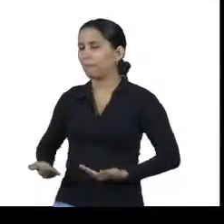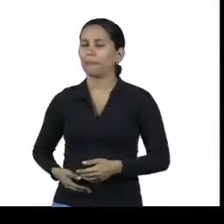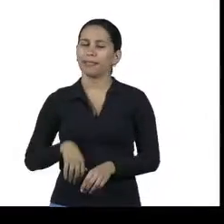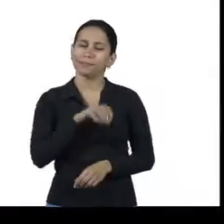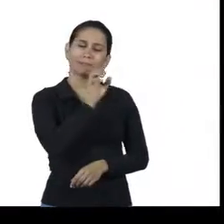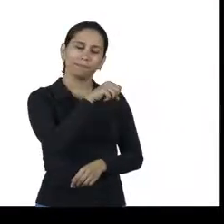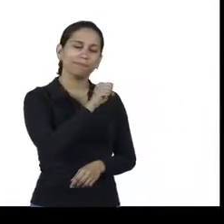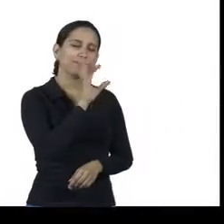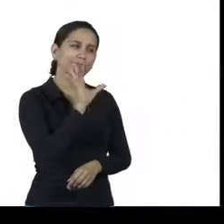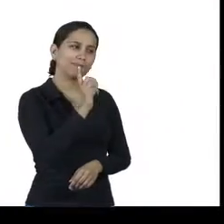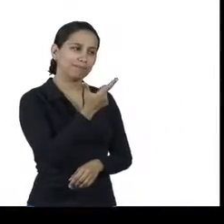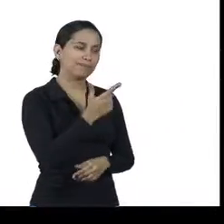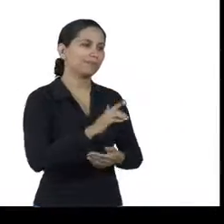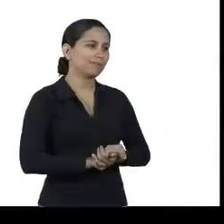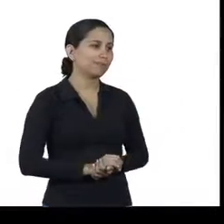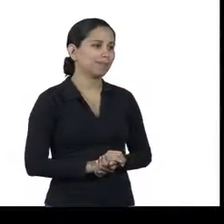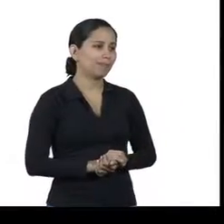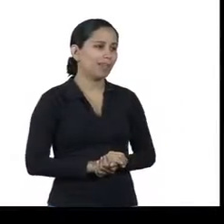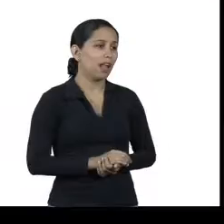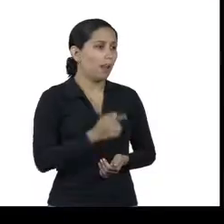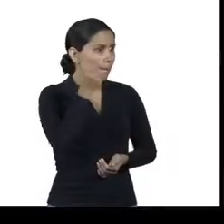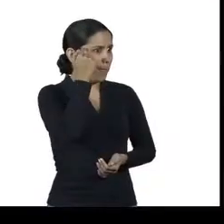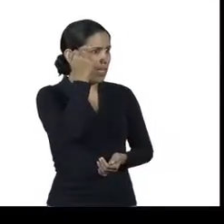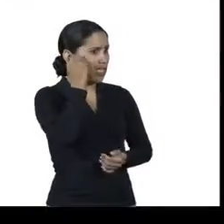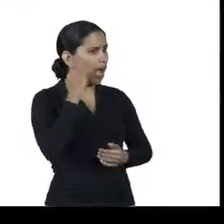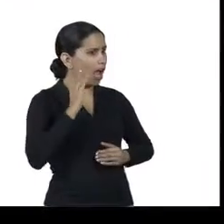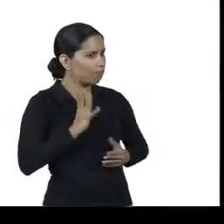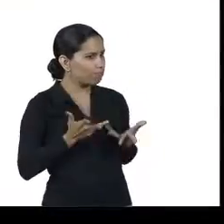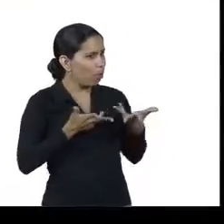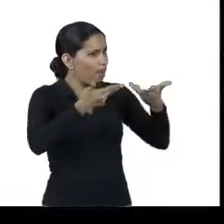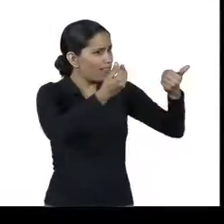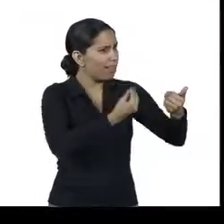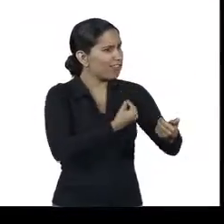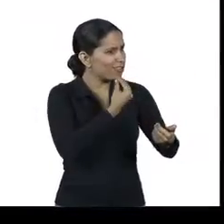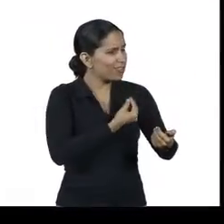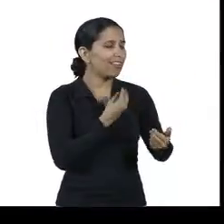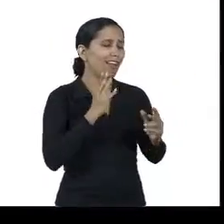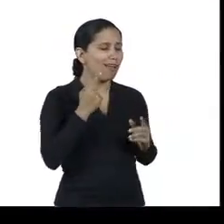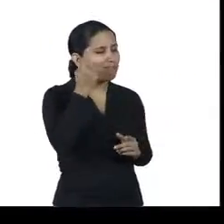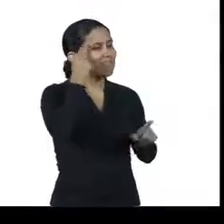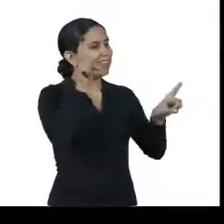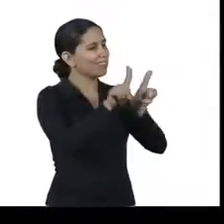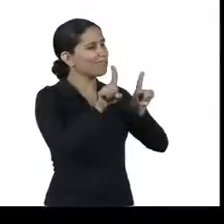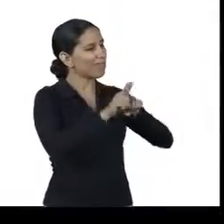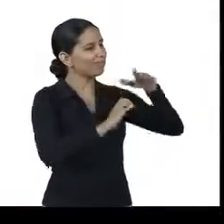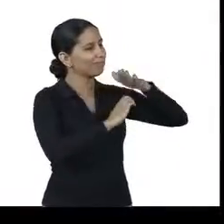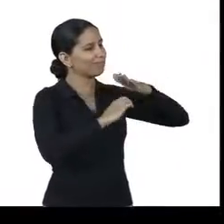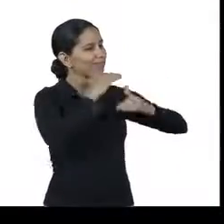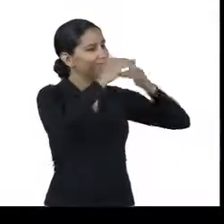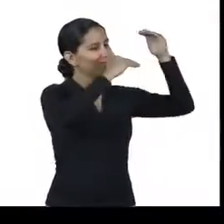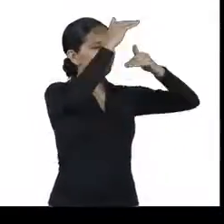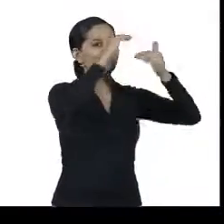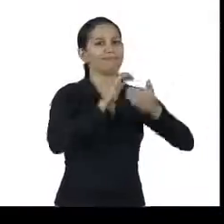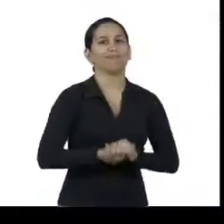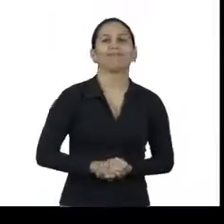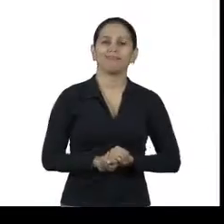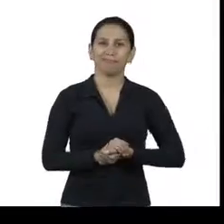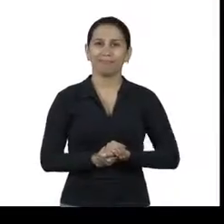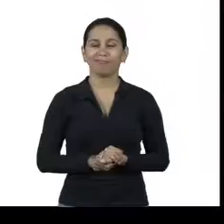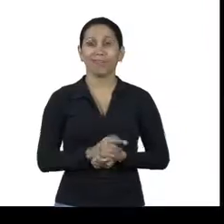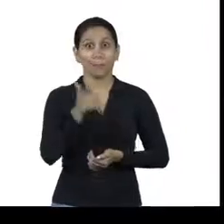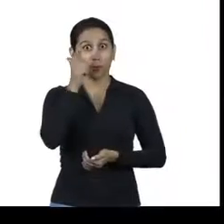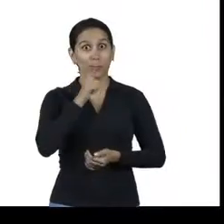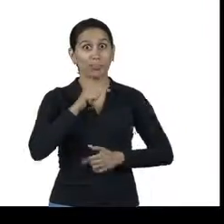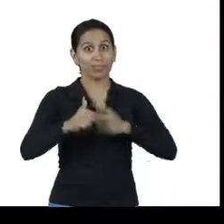gente pensar em empresa, em desenvolvimento, sem pensar na qualidade de vida do trabalhador. Tela de transição. Para realizar o seu trabalho